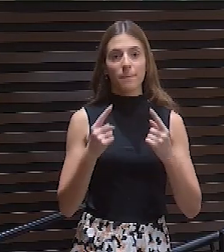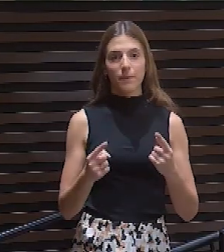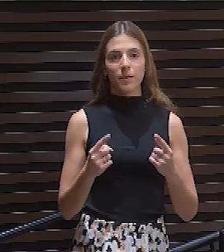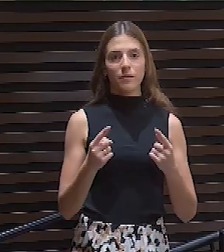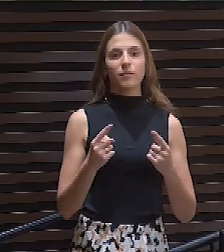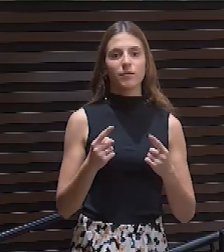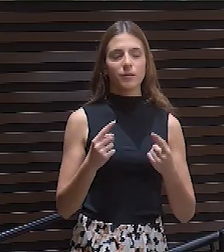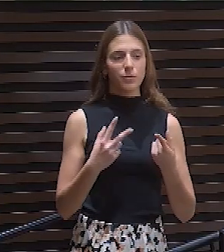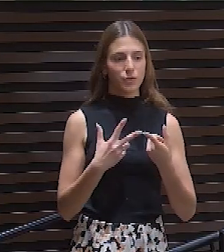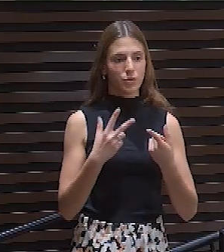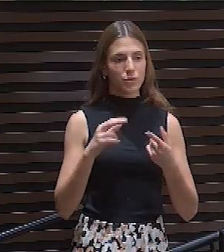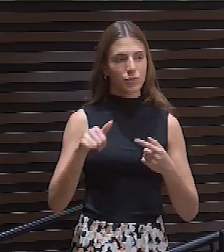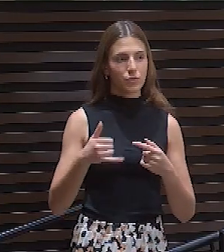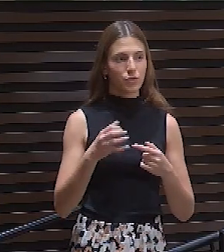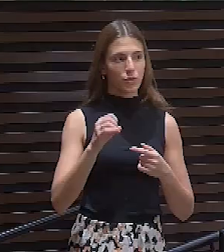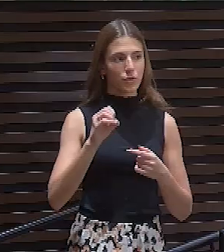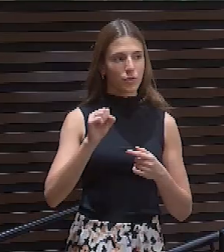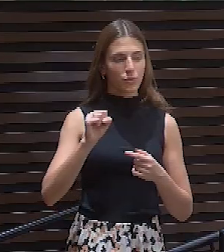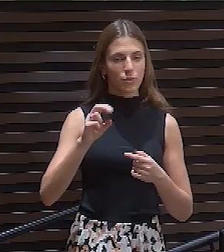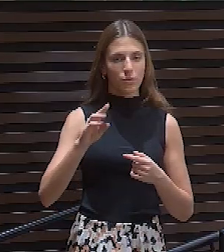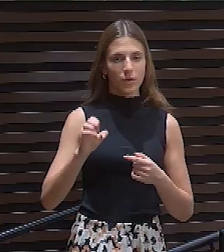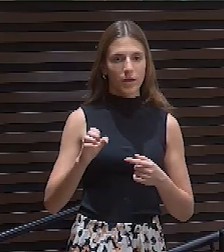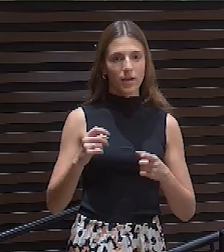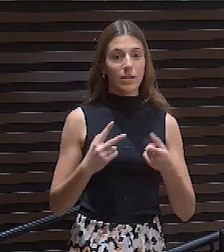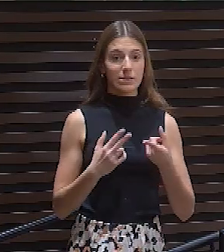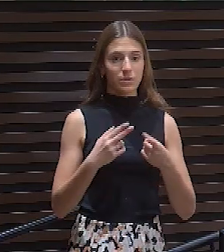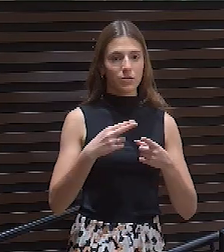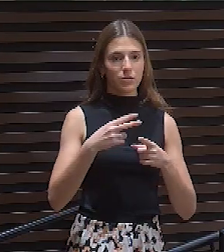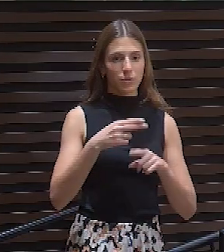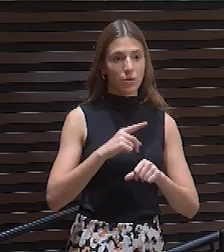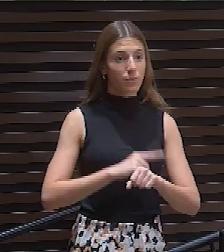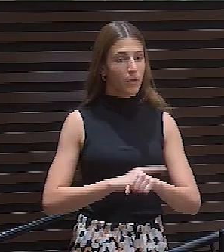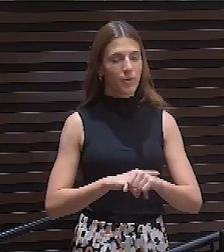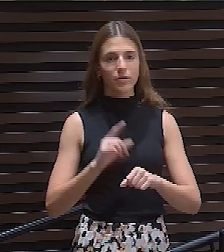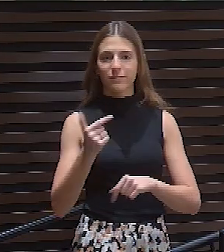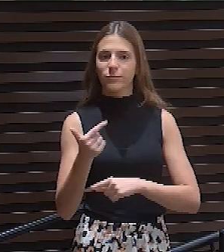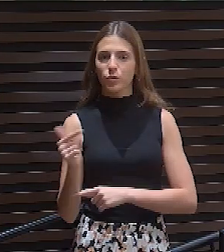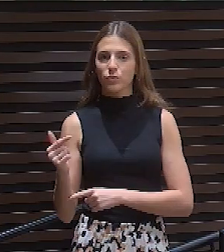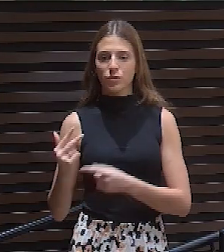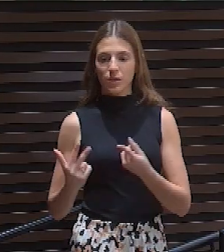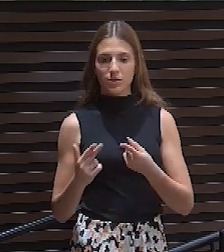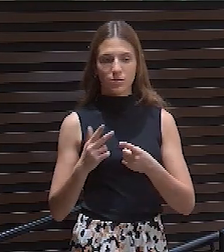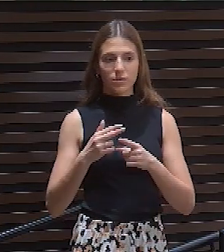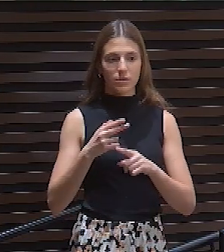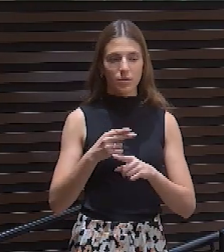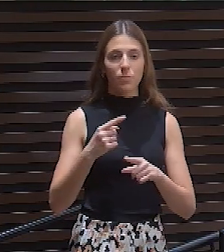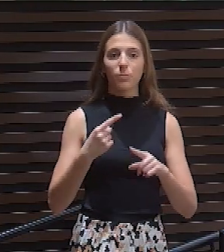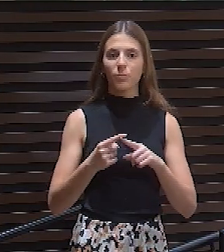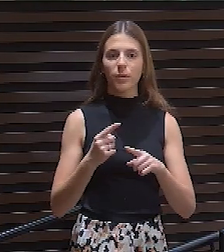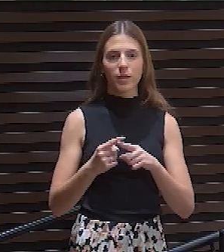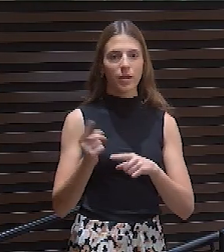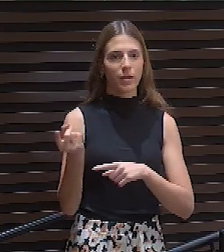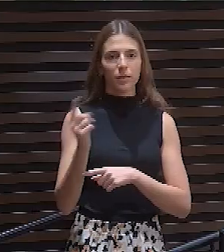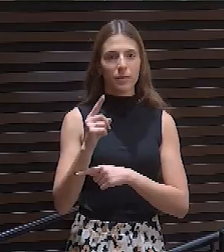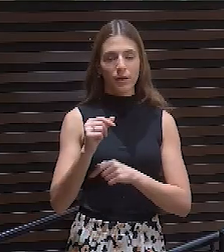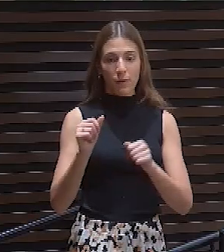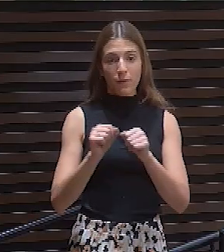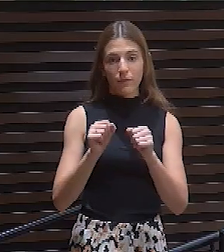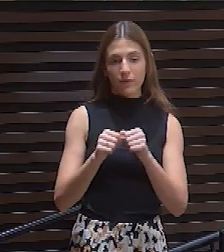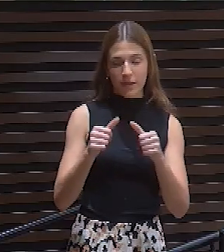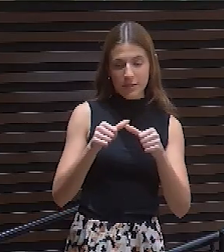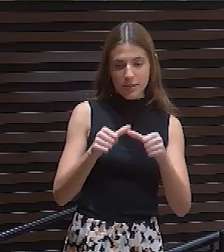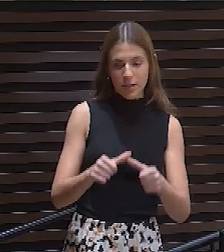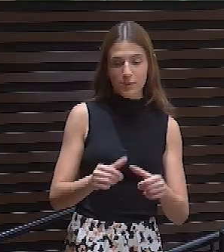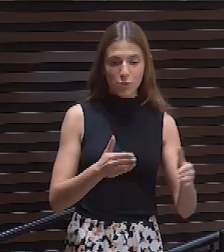estavam incircuncisos, porque não circuncidaram no caminho. Tendo